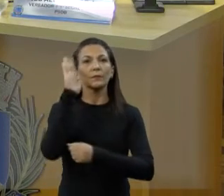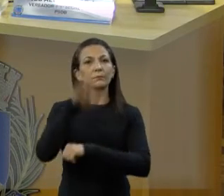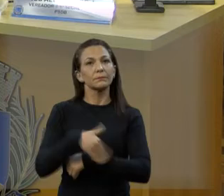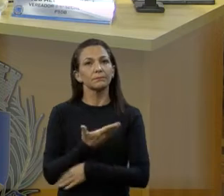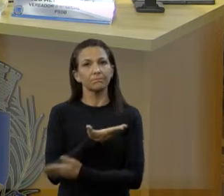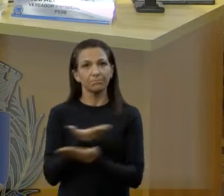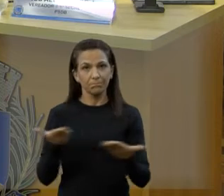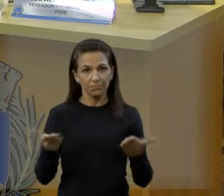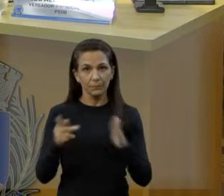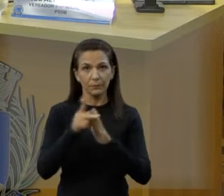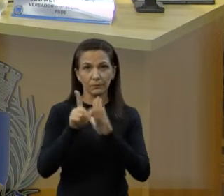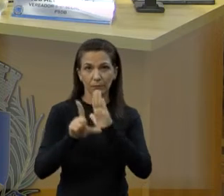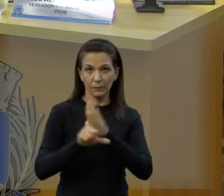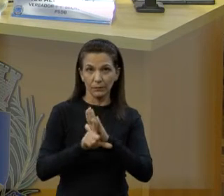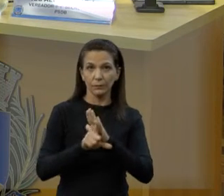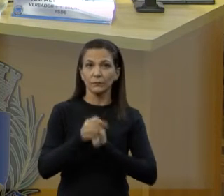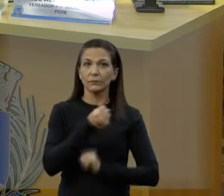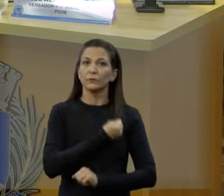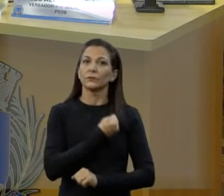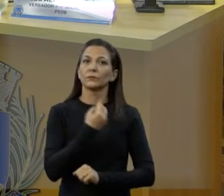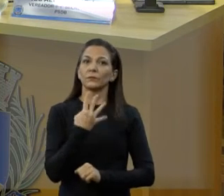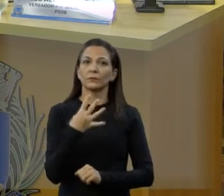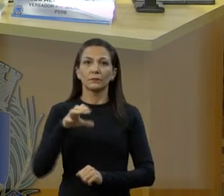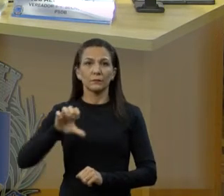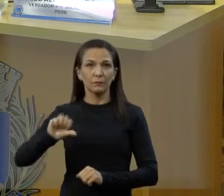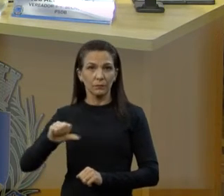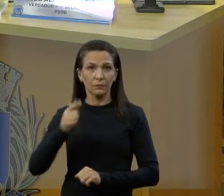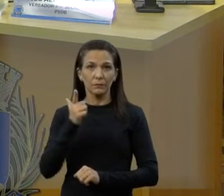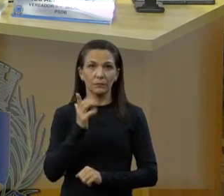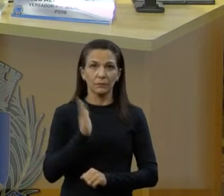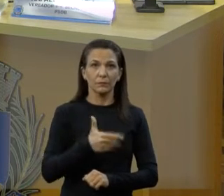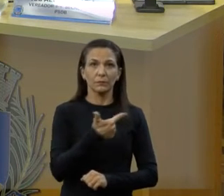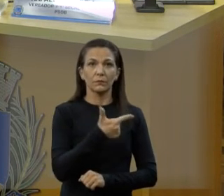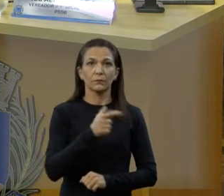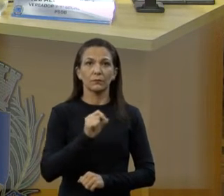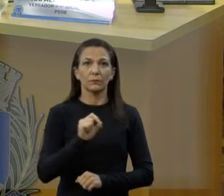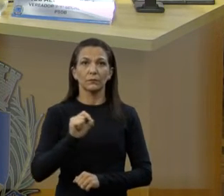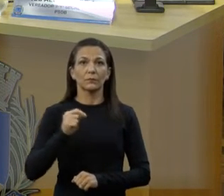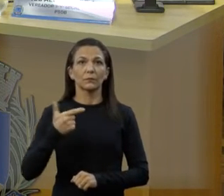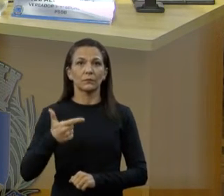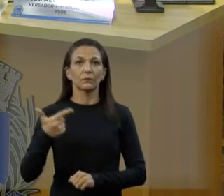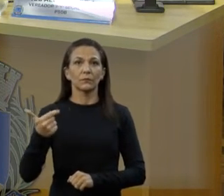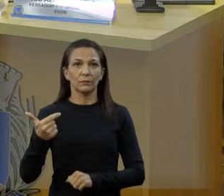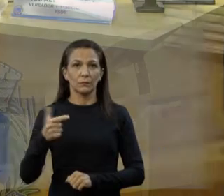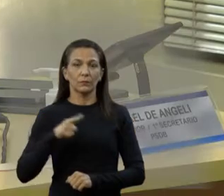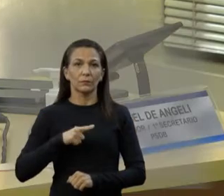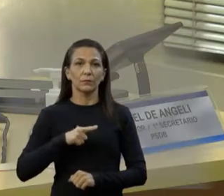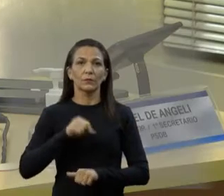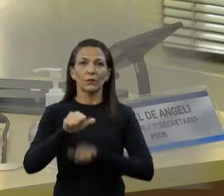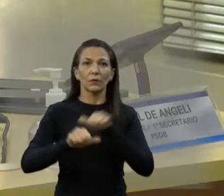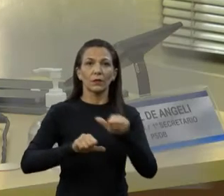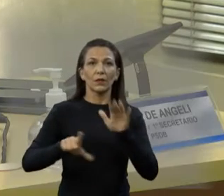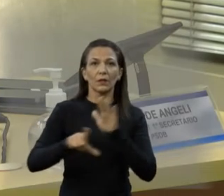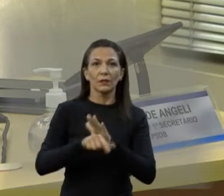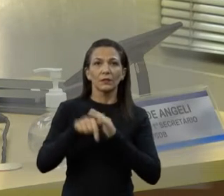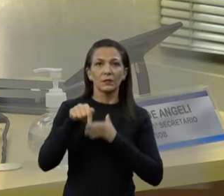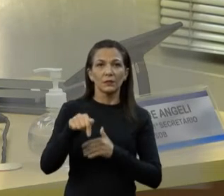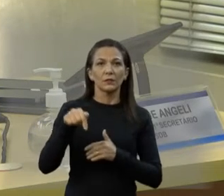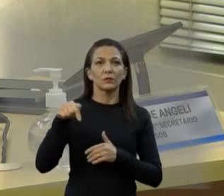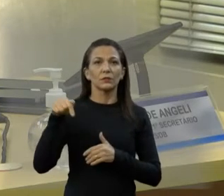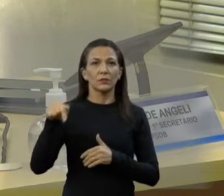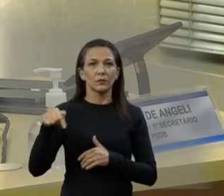todos projeto de lei número 49 de 2022 iniciativa do vereador Guilherme Bianco Altera a lei